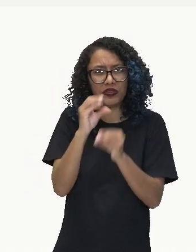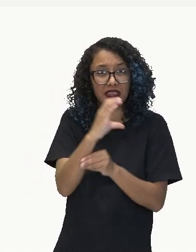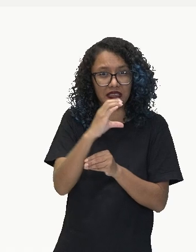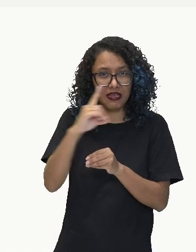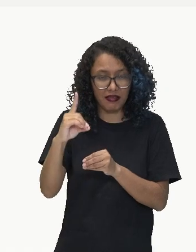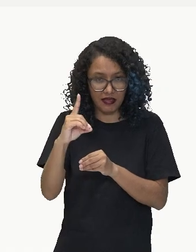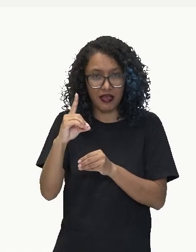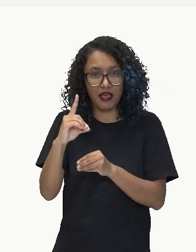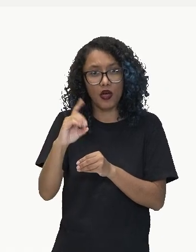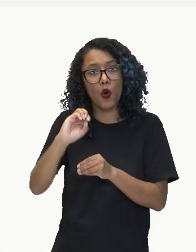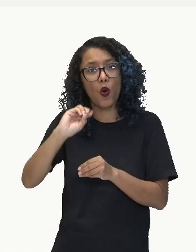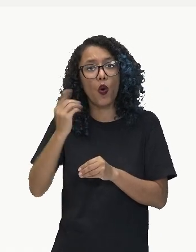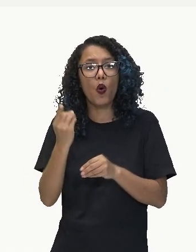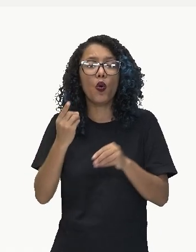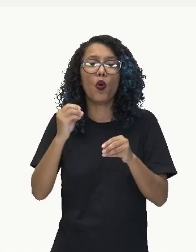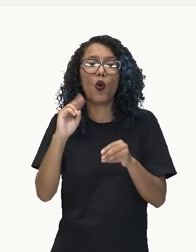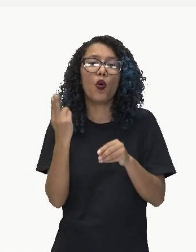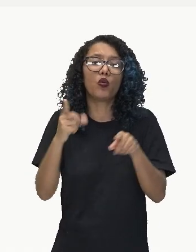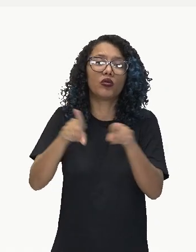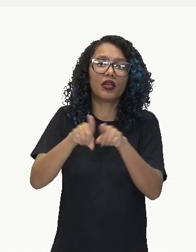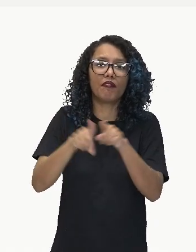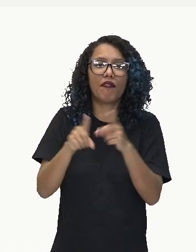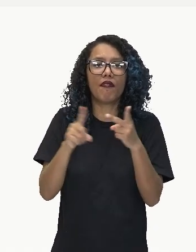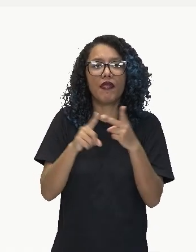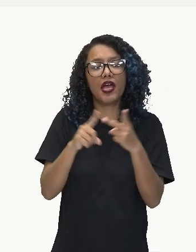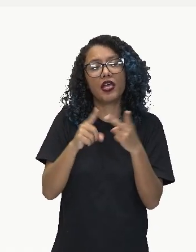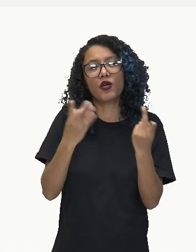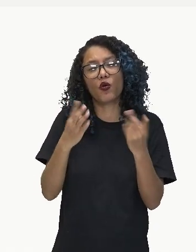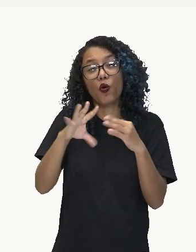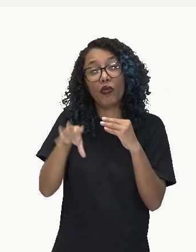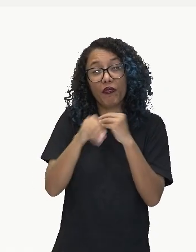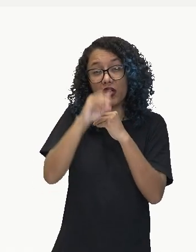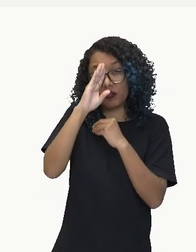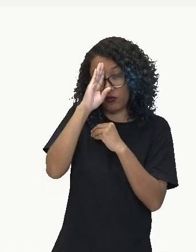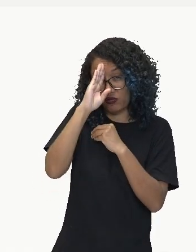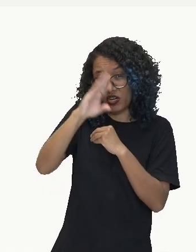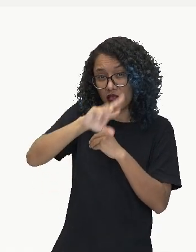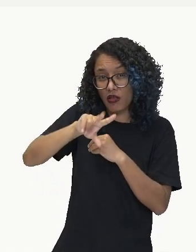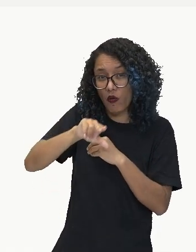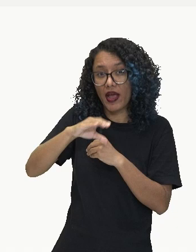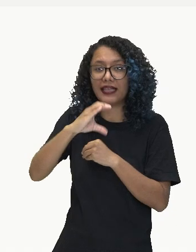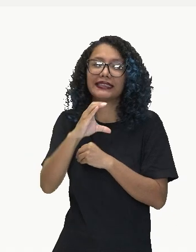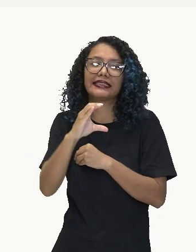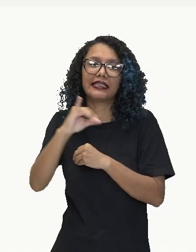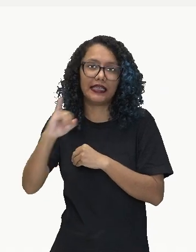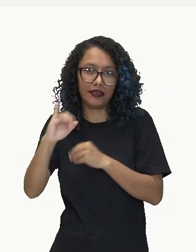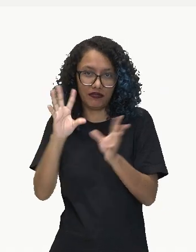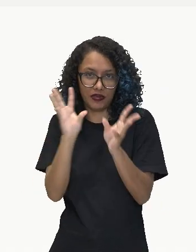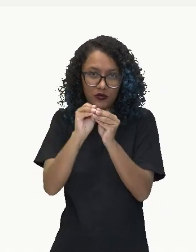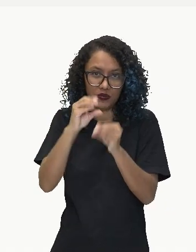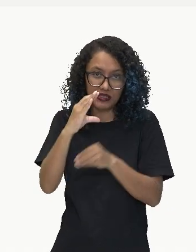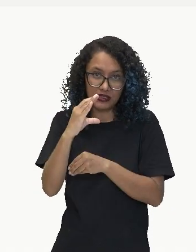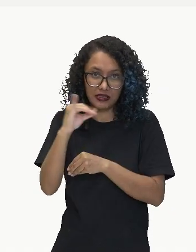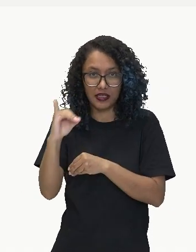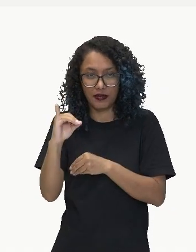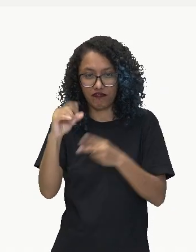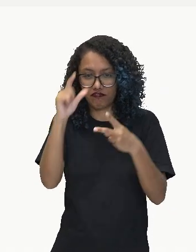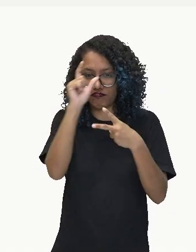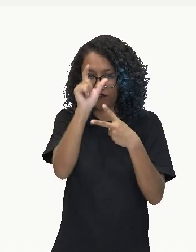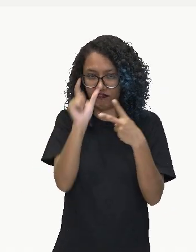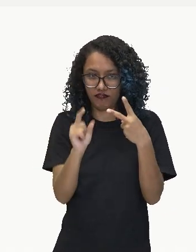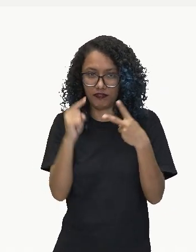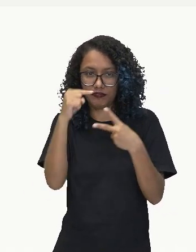Ou então, complementos indiretos. E aí vamos fazer uso de CI para os complementos